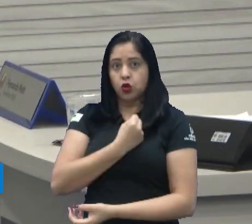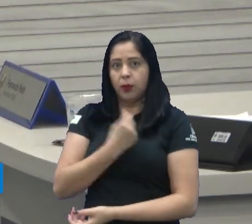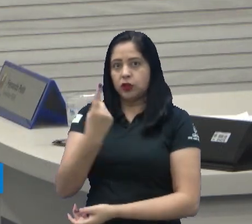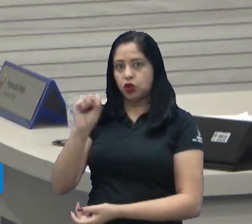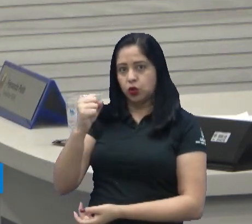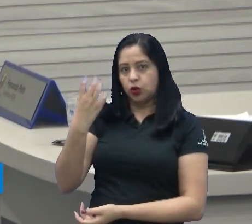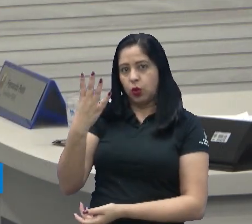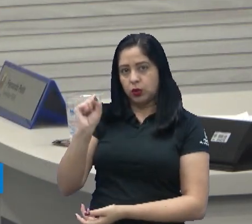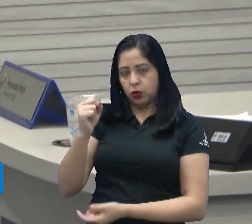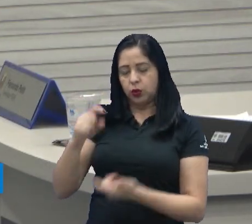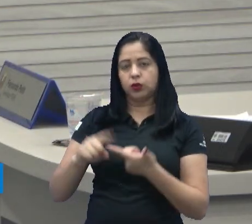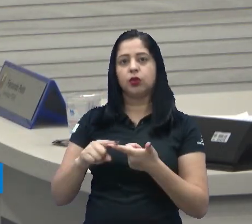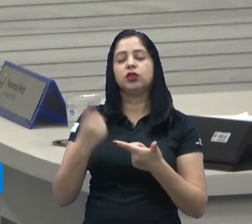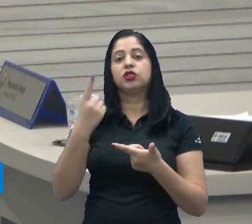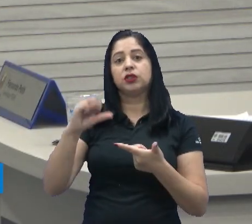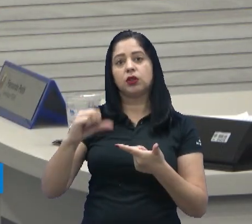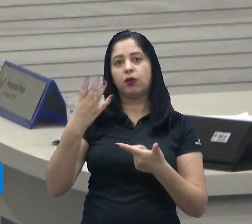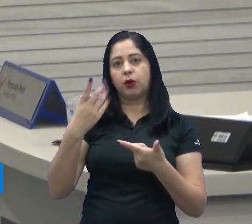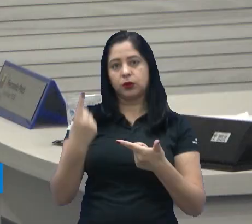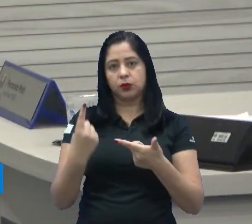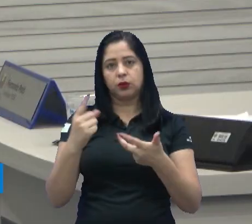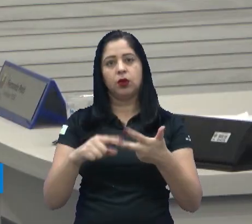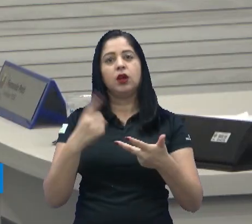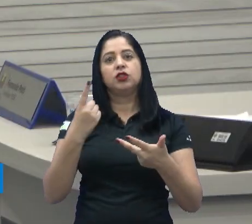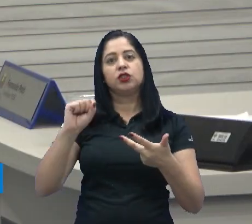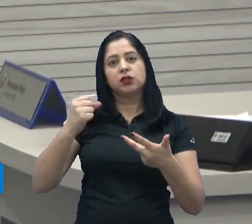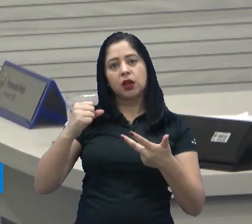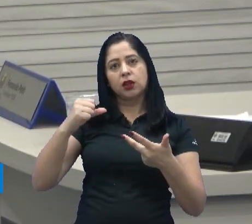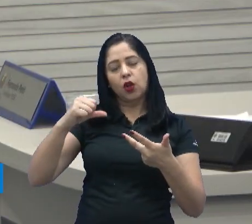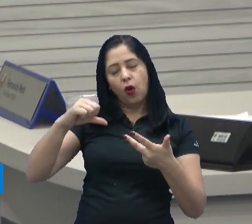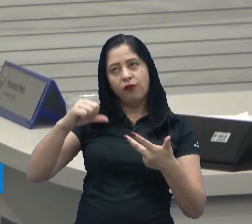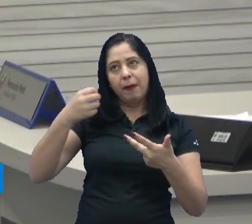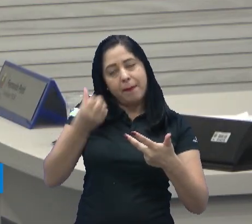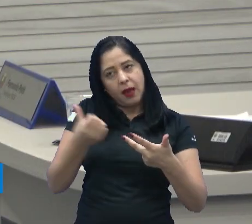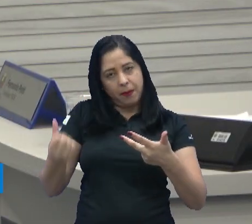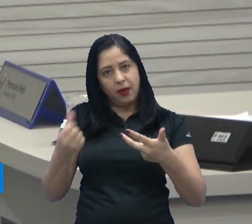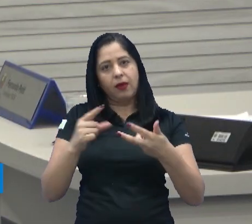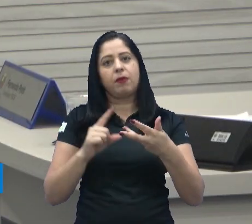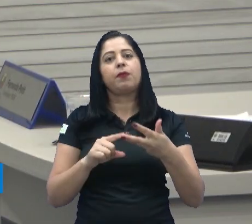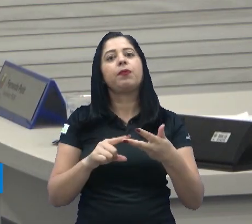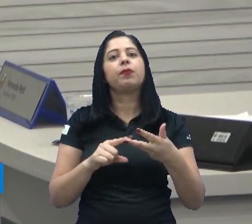1848, 1941, 1966,